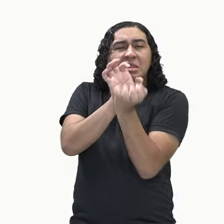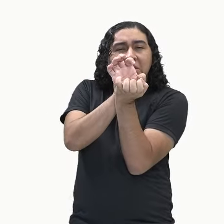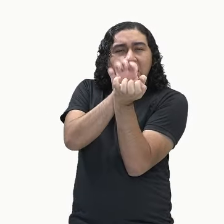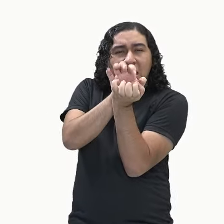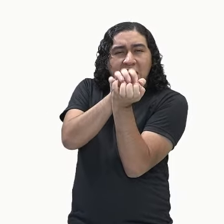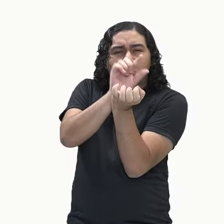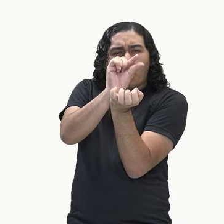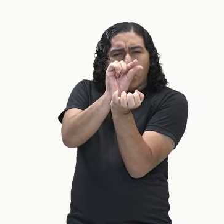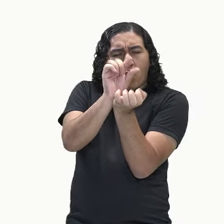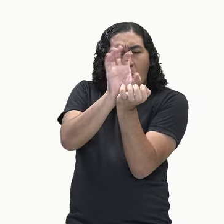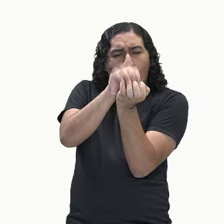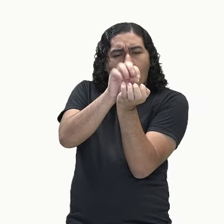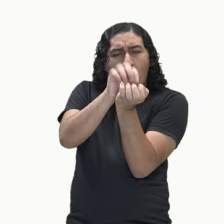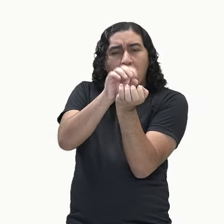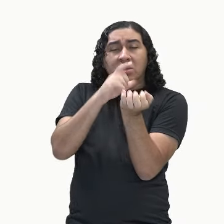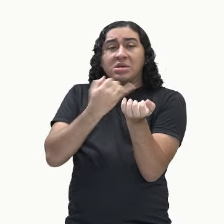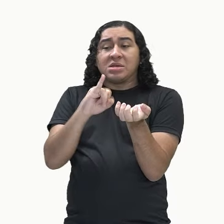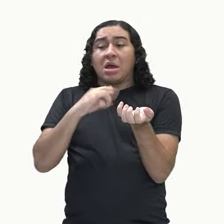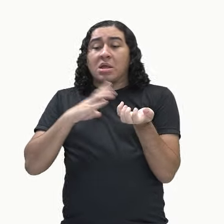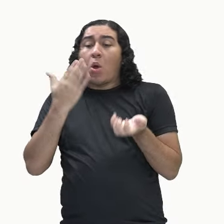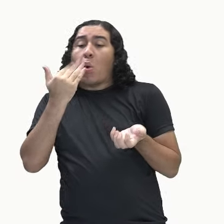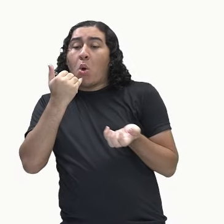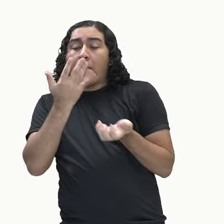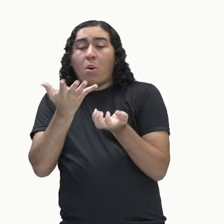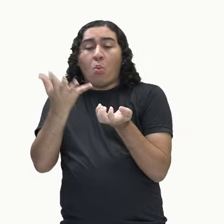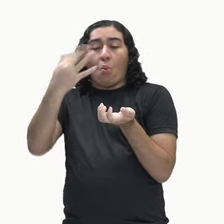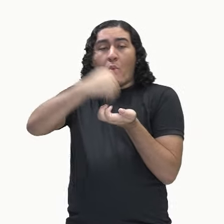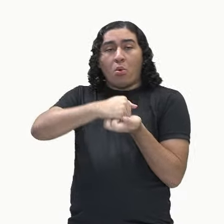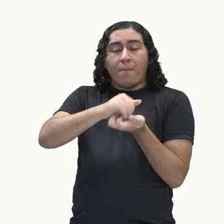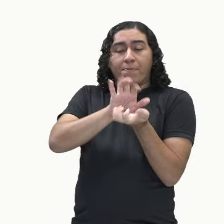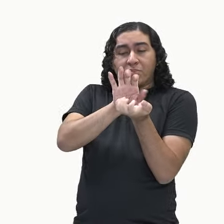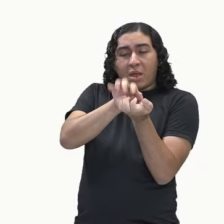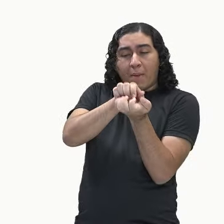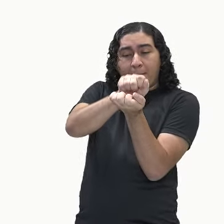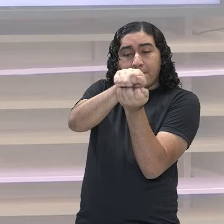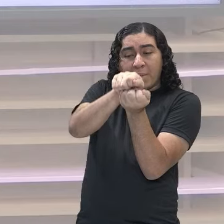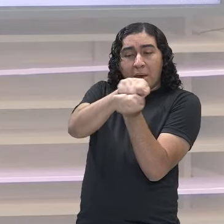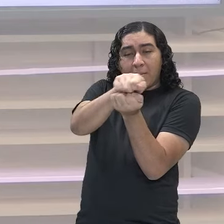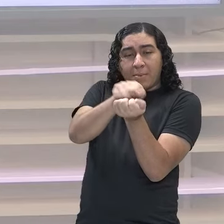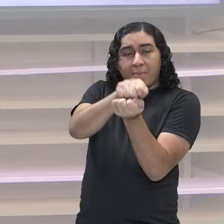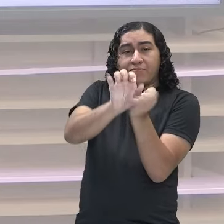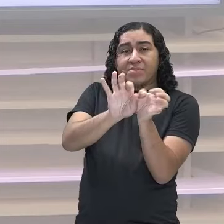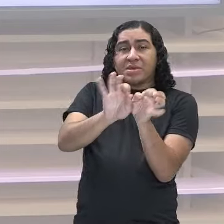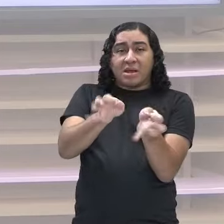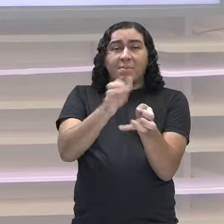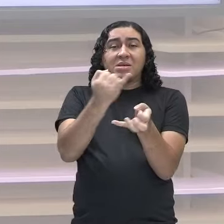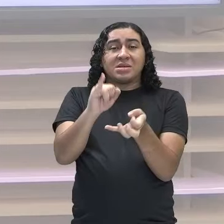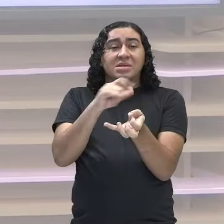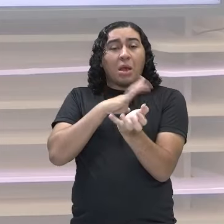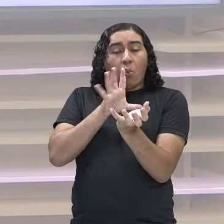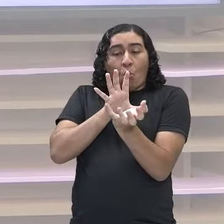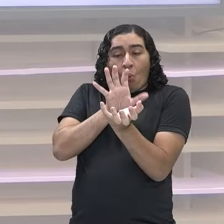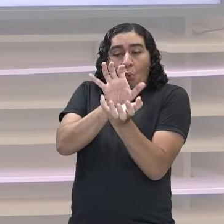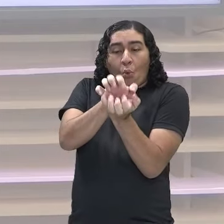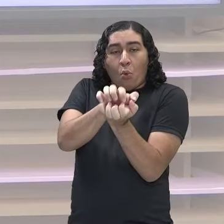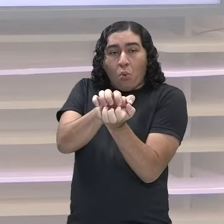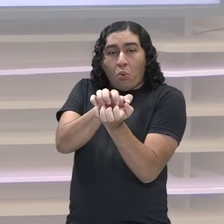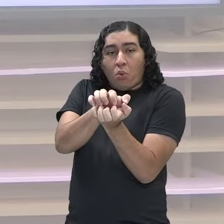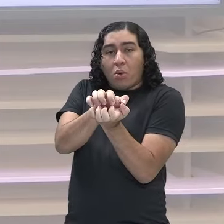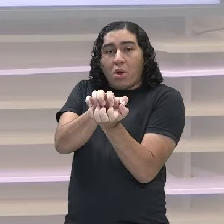perfurar o animal que ele vai predar para se alimentar, e aí no momento que ele perfura, ele